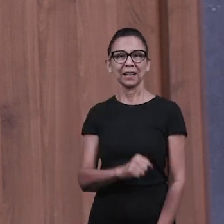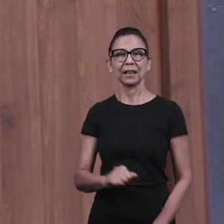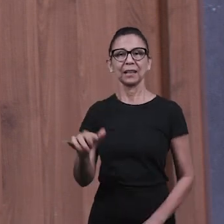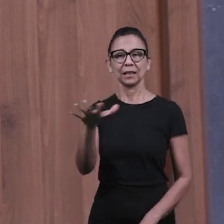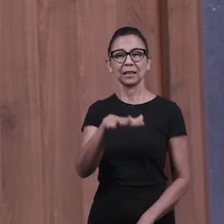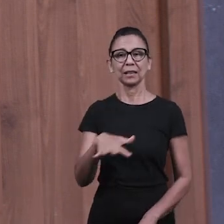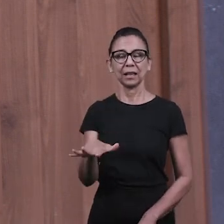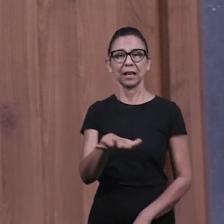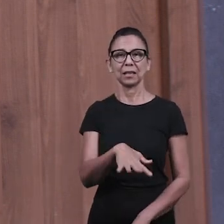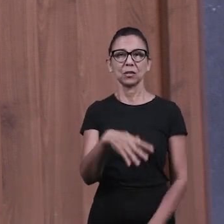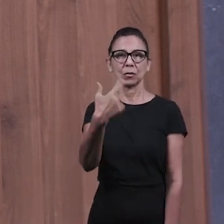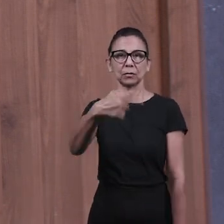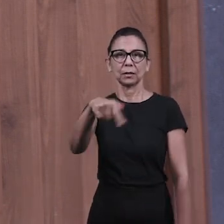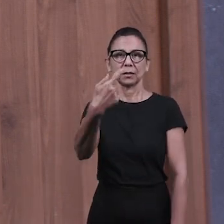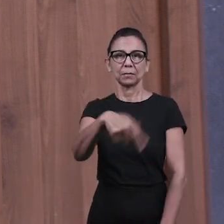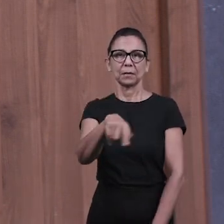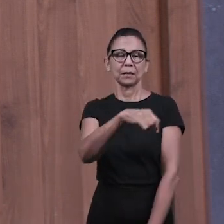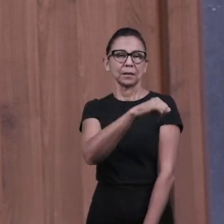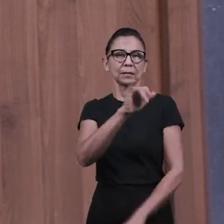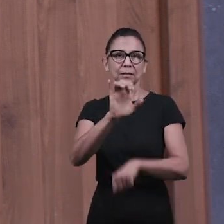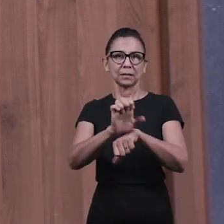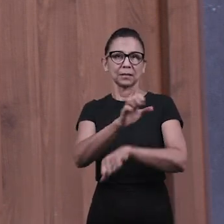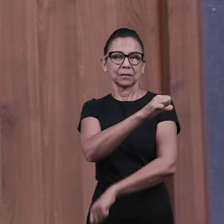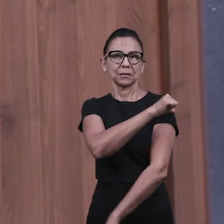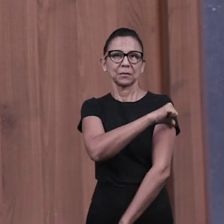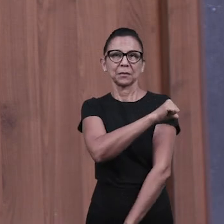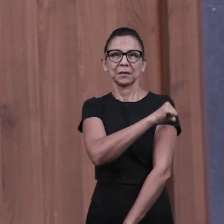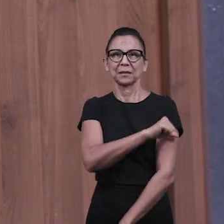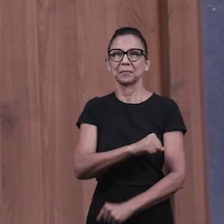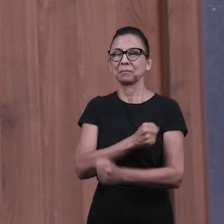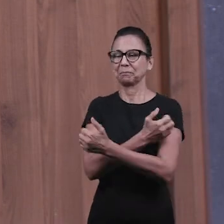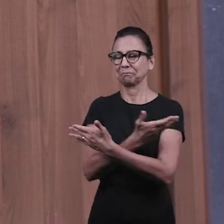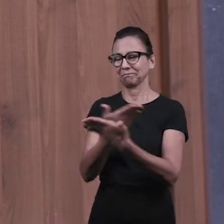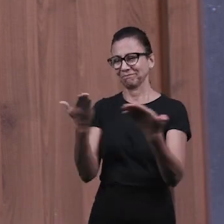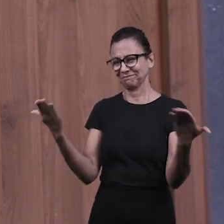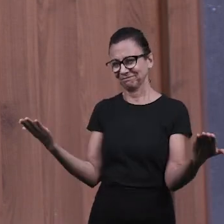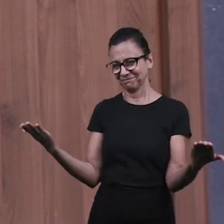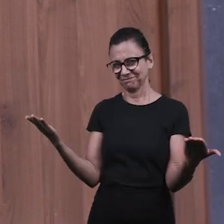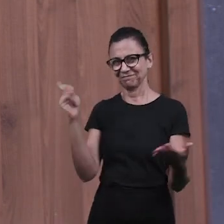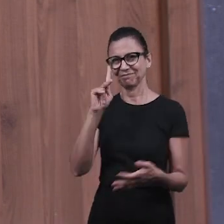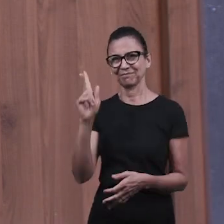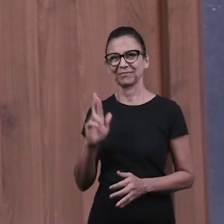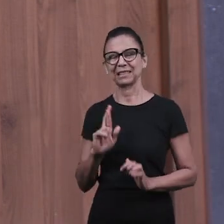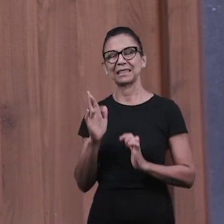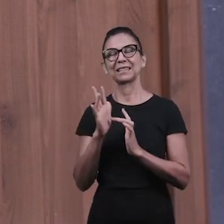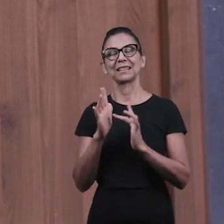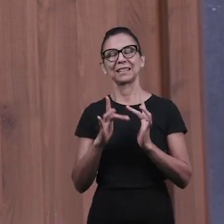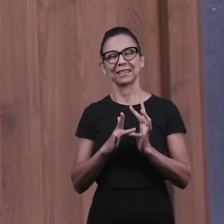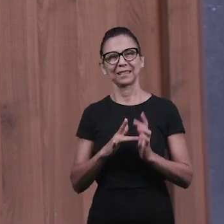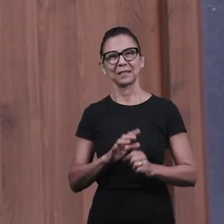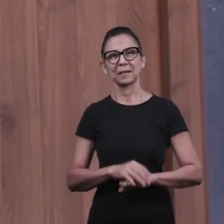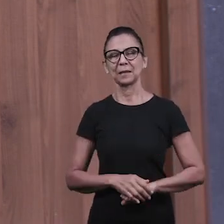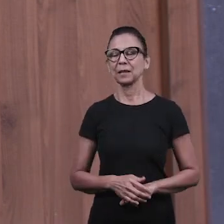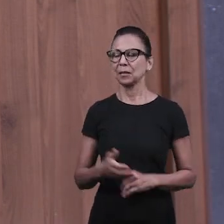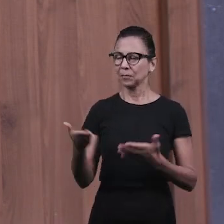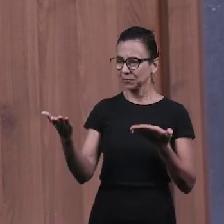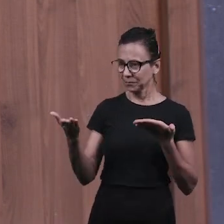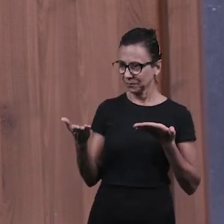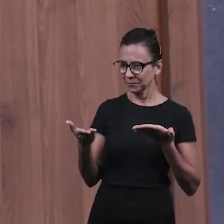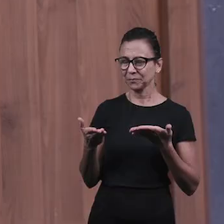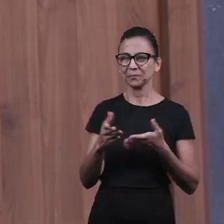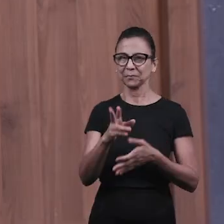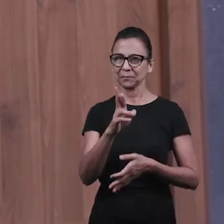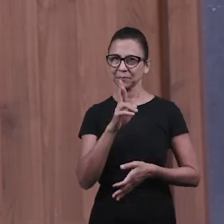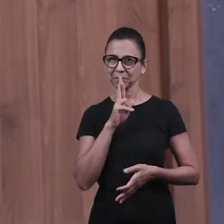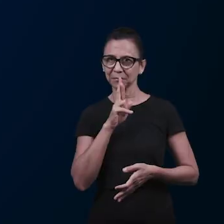região de Queimados, no estado do Rio de Janeiro. Tiago, eu te cumprimento, companheiro, com a paz do Senhor Jesus. Pode